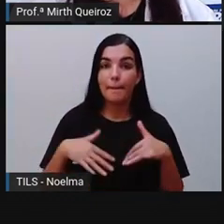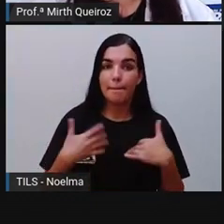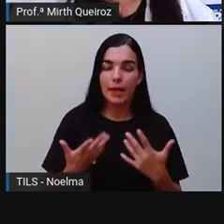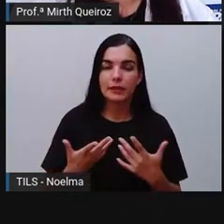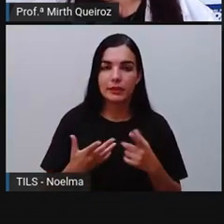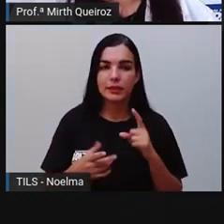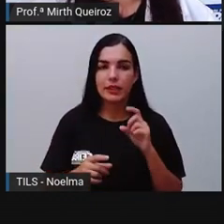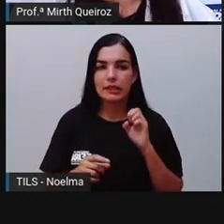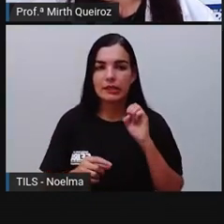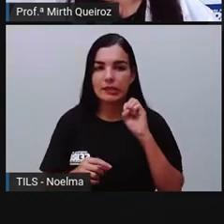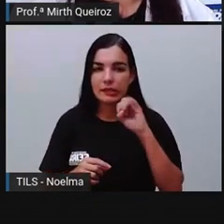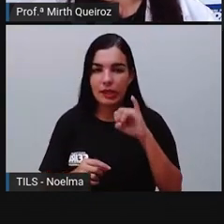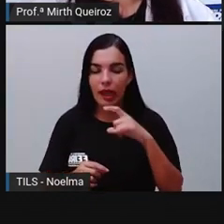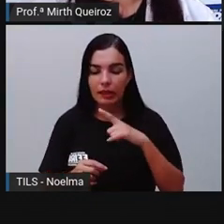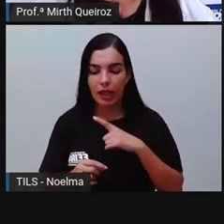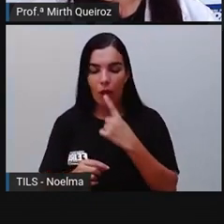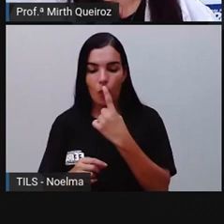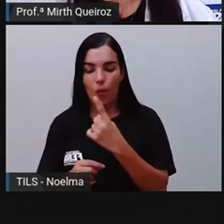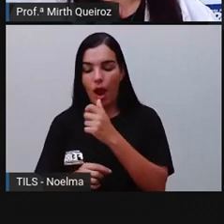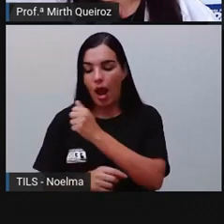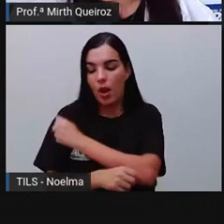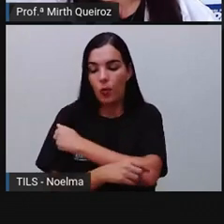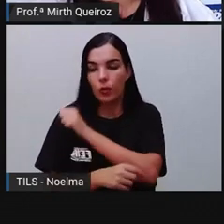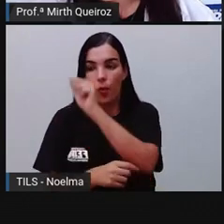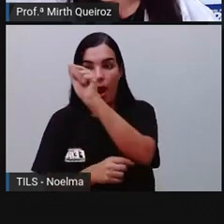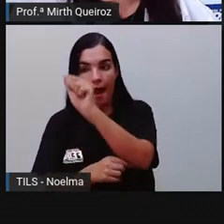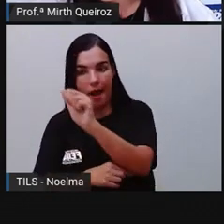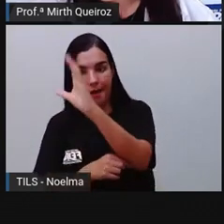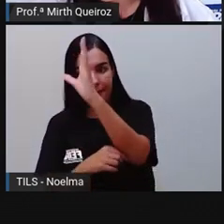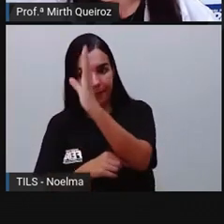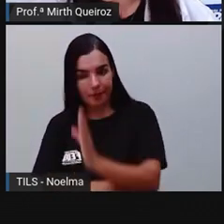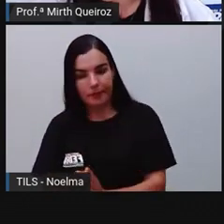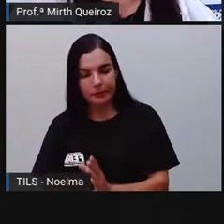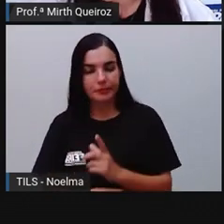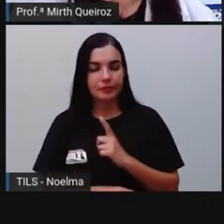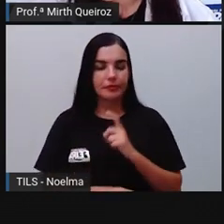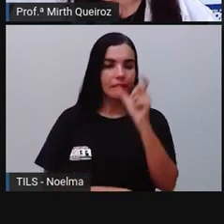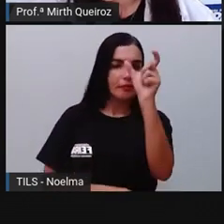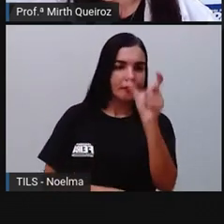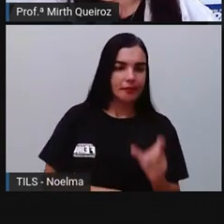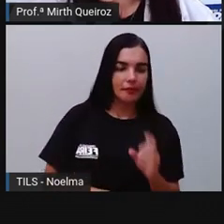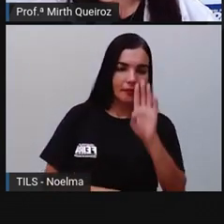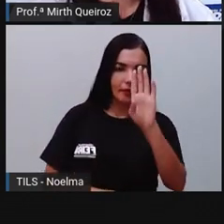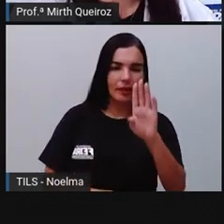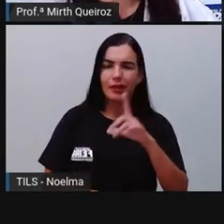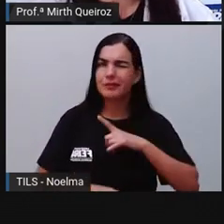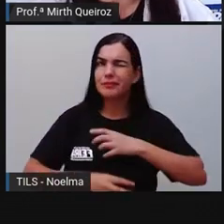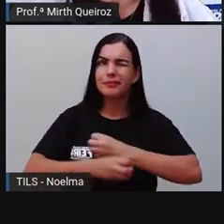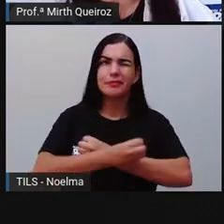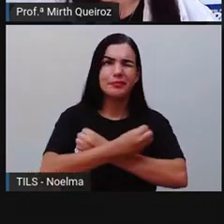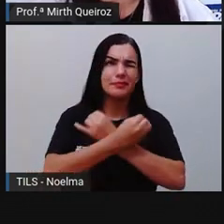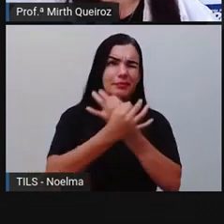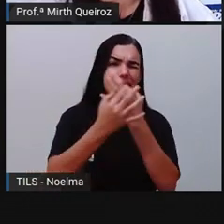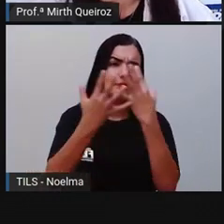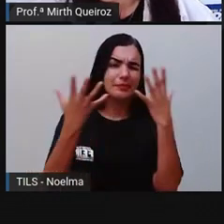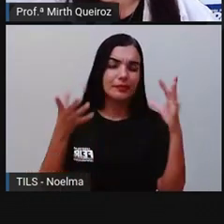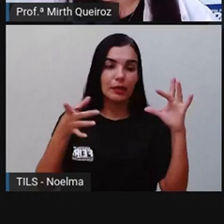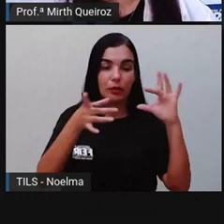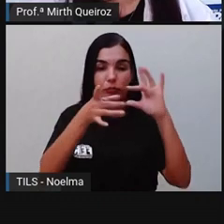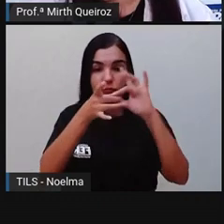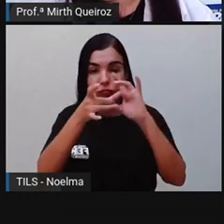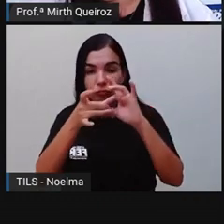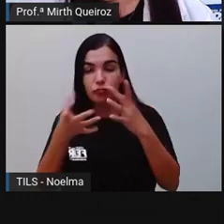que ter um aluno da coluna A com um aluno da coluna B. Então, existem inúmeras possibilidades de se formar dupla